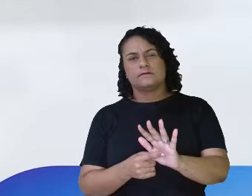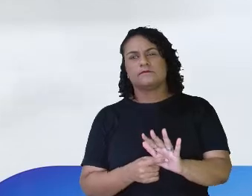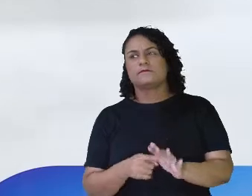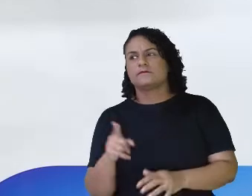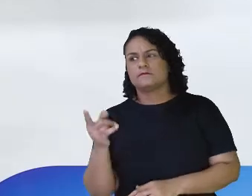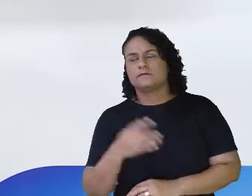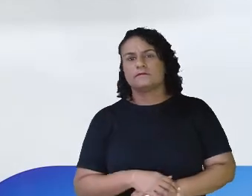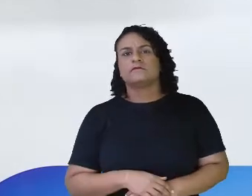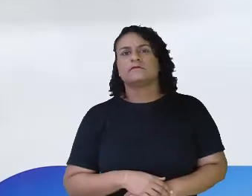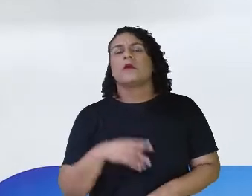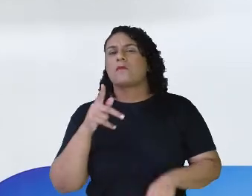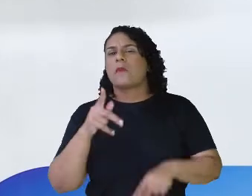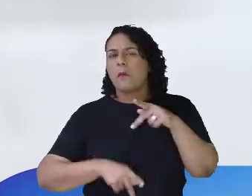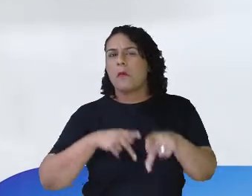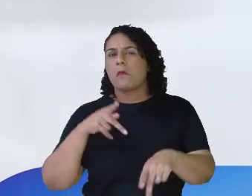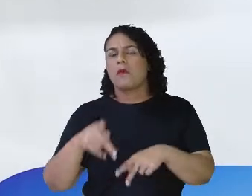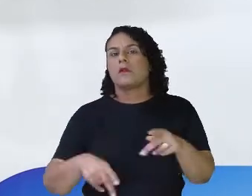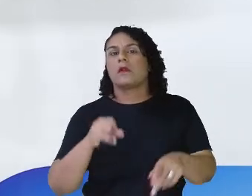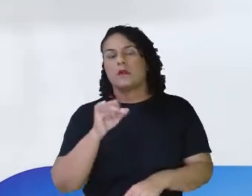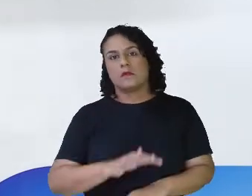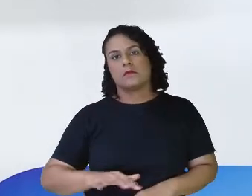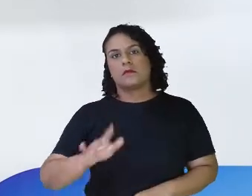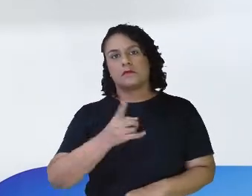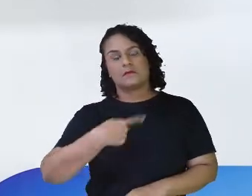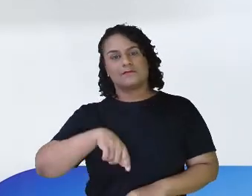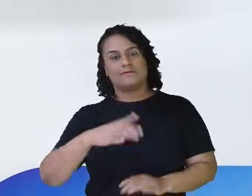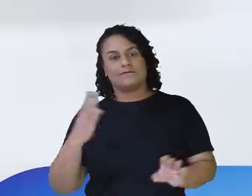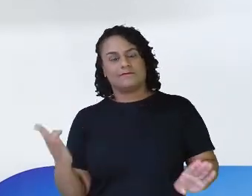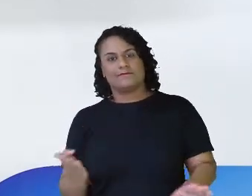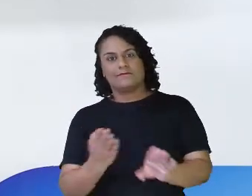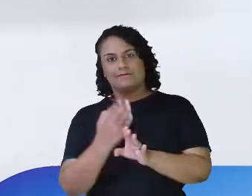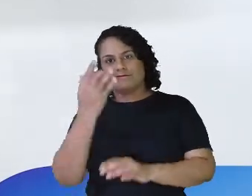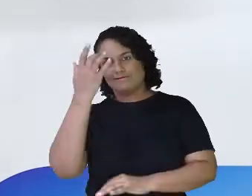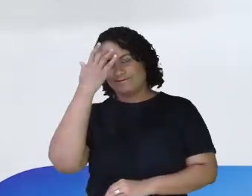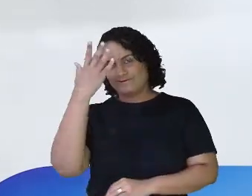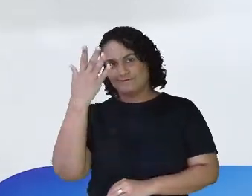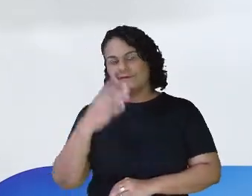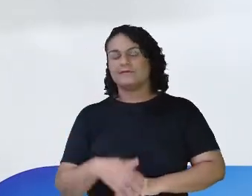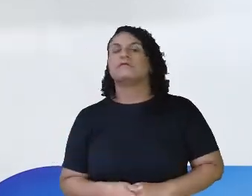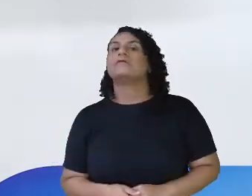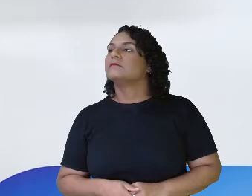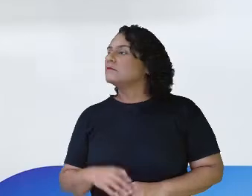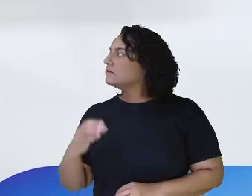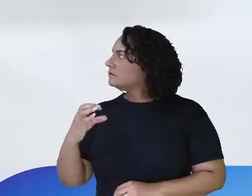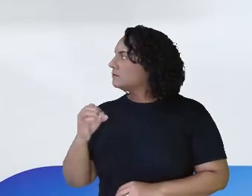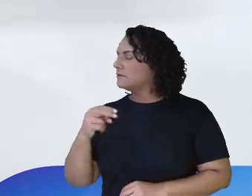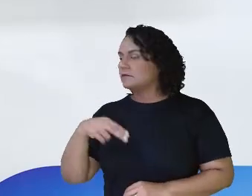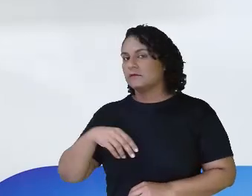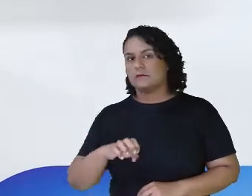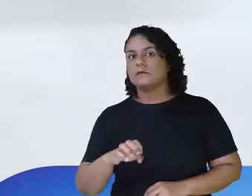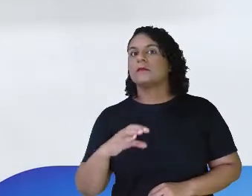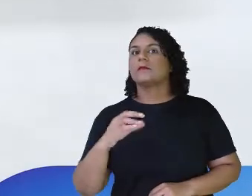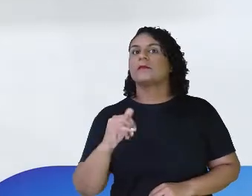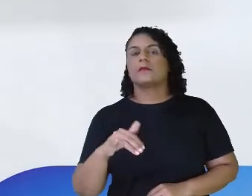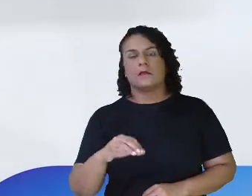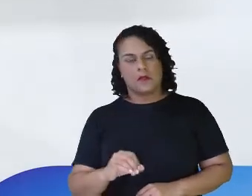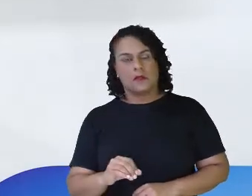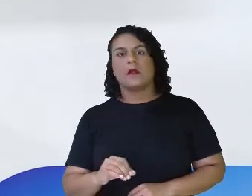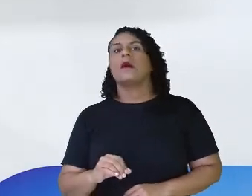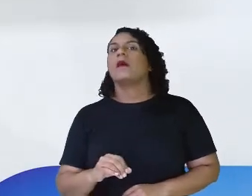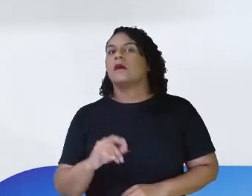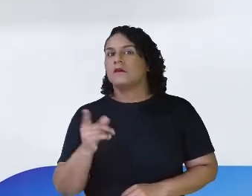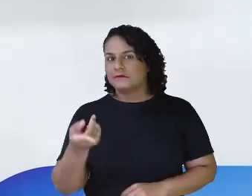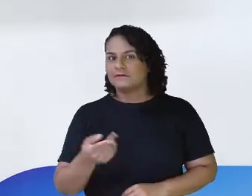bem populares, né, para vocês identificarem esses sólidos. O cone, Caio falou bem da casquinha